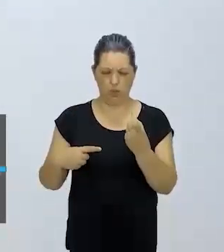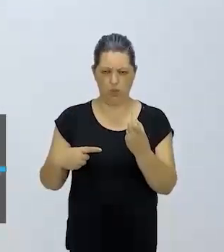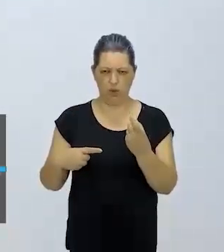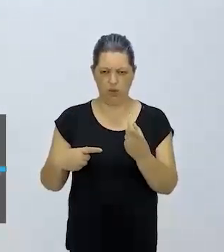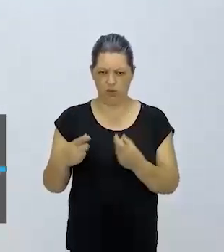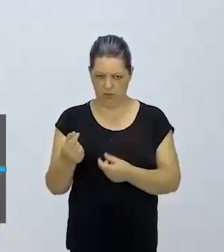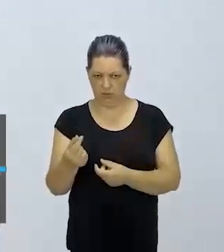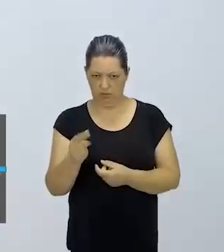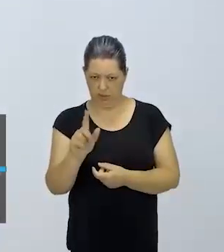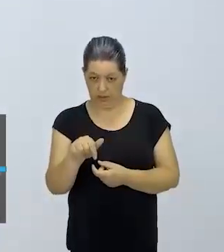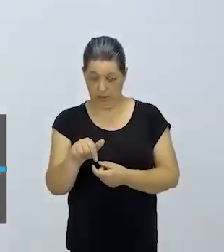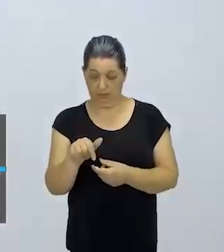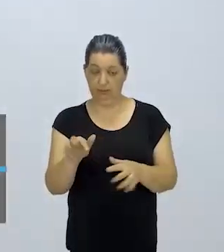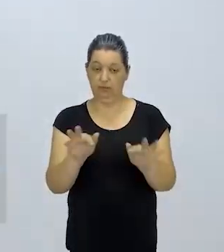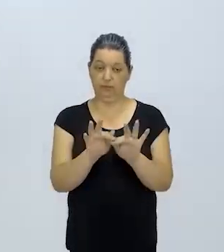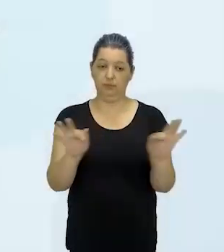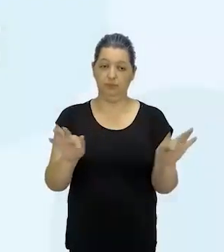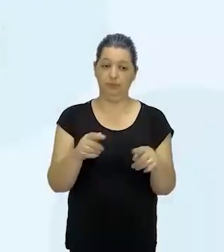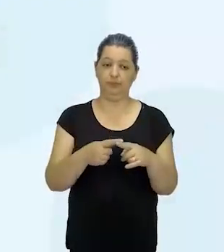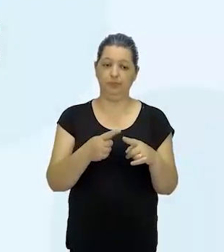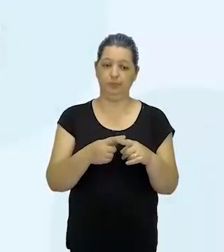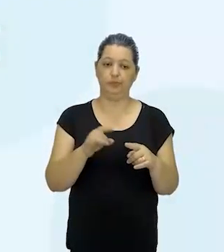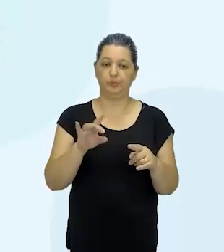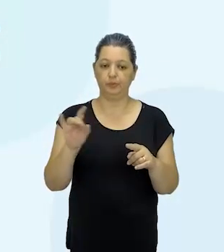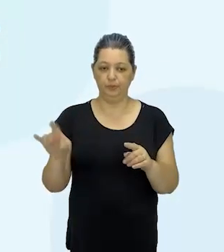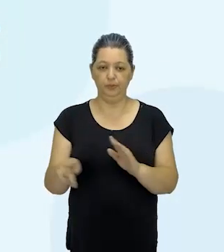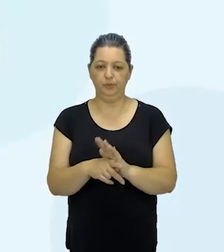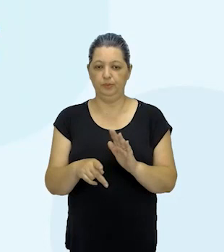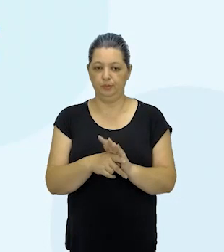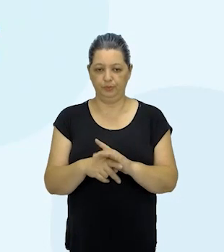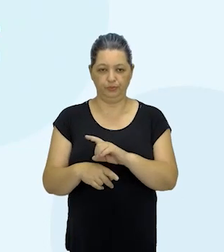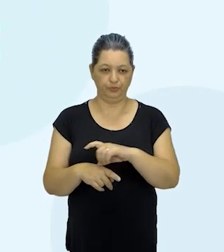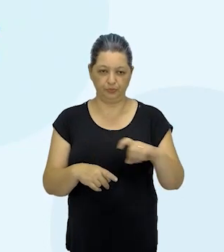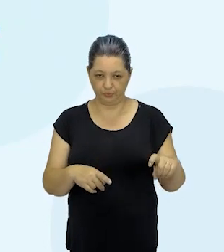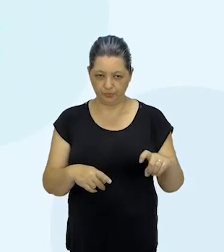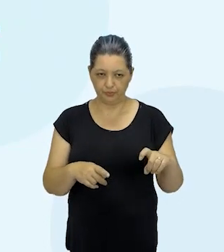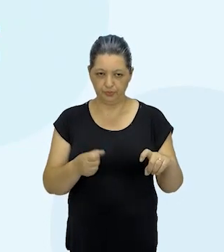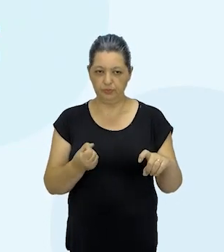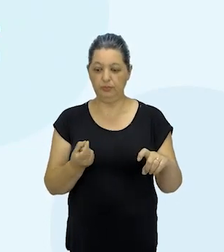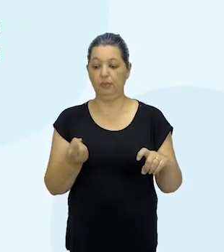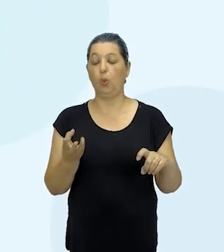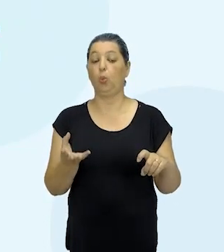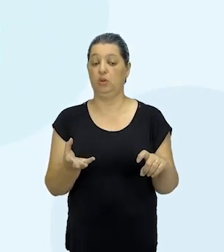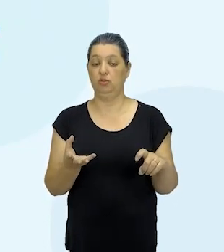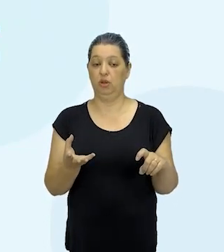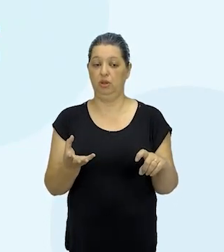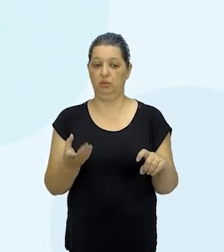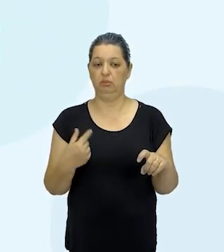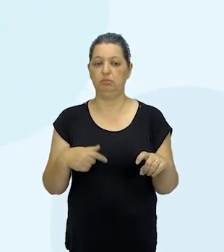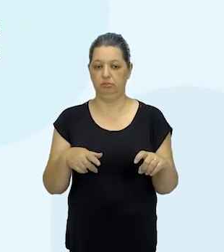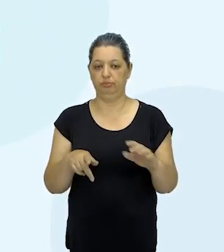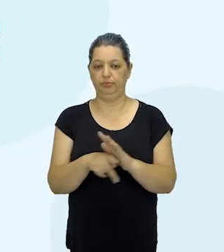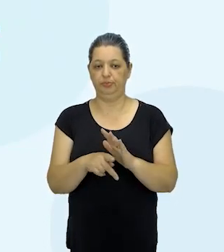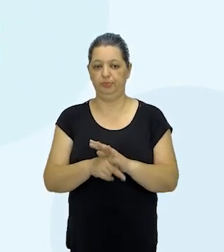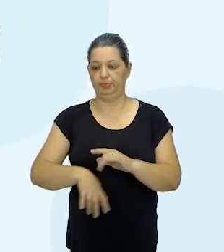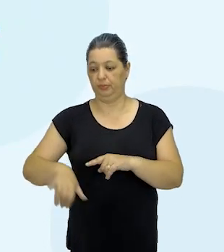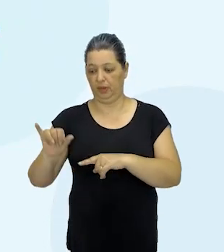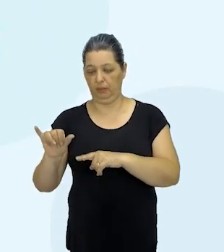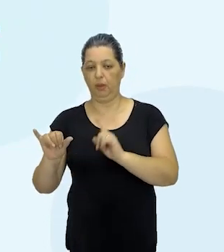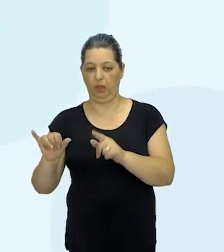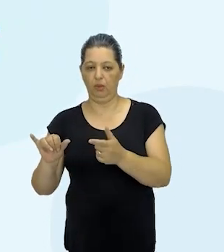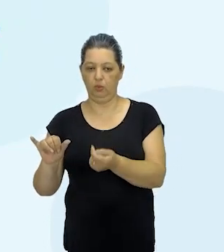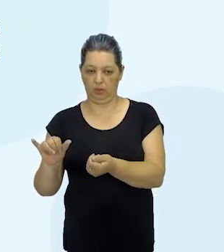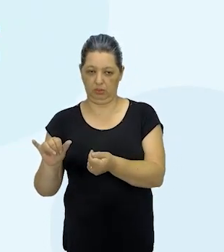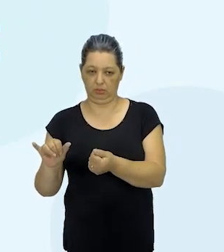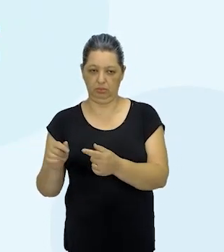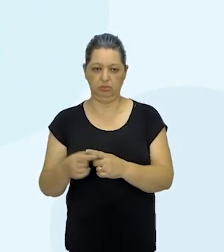então isso é uma função? É, porque para cada valor de x, que é a quantidade, digamos assim, você vai encontrar um valor de y, que é o preço. Então, 1 quilo